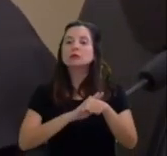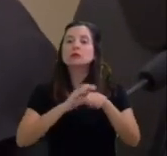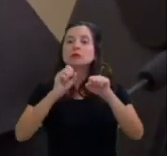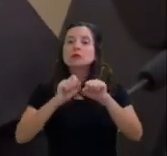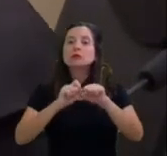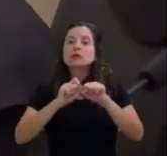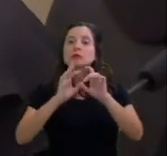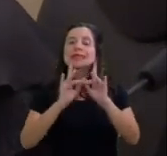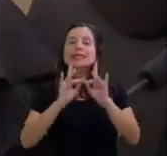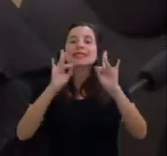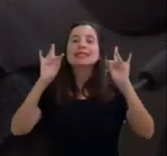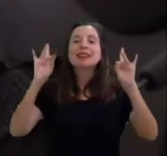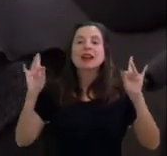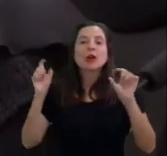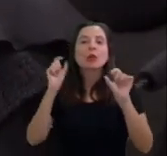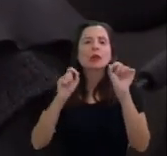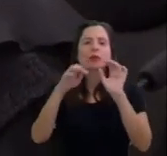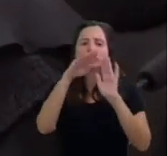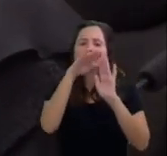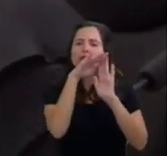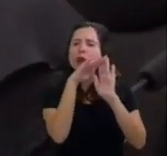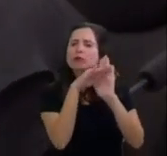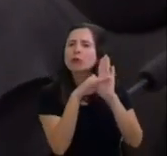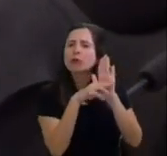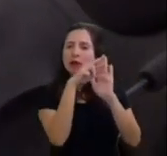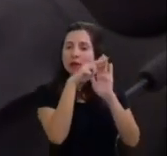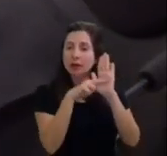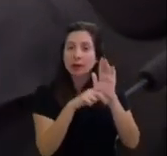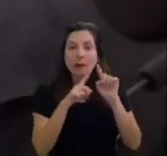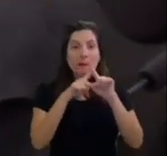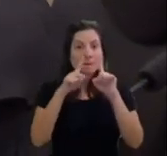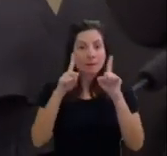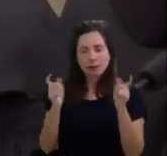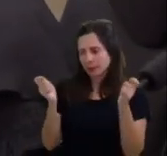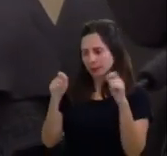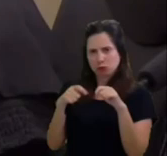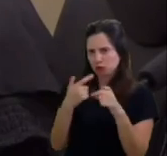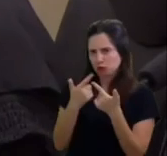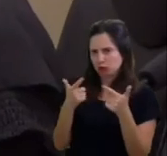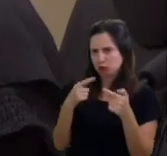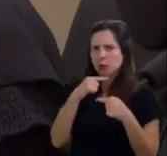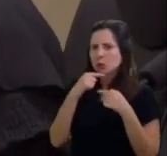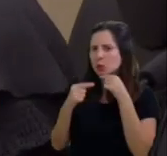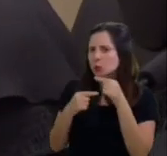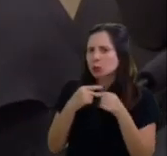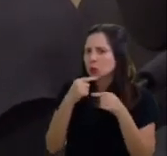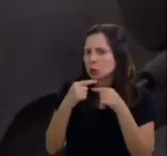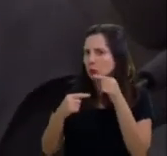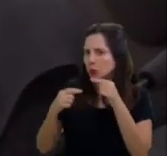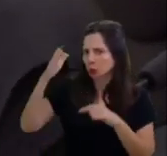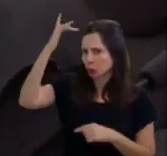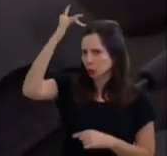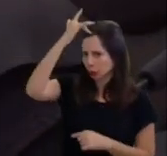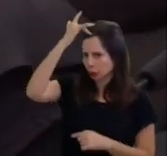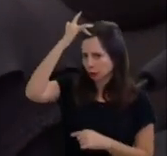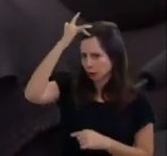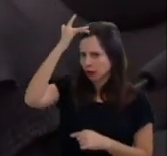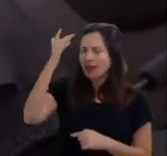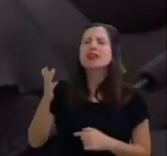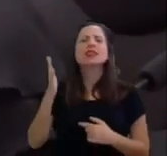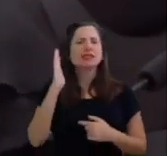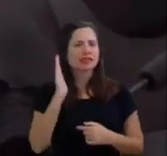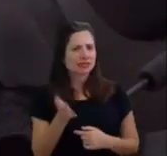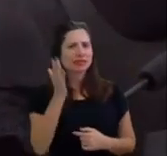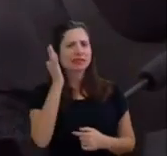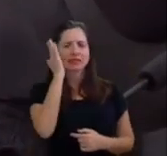desse ter um critério. Mas quanto à possibilidade, não há dúvida. E sabemos também que são escassos os